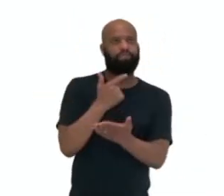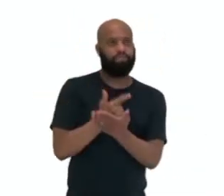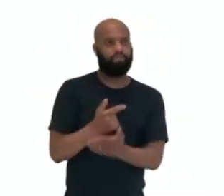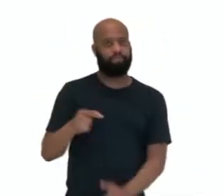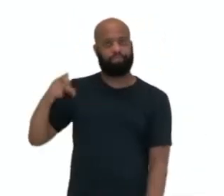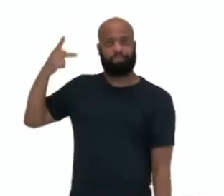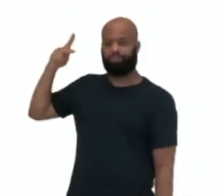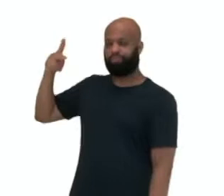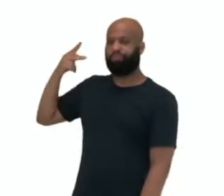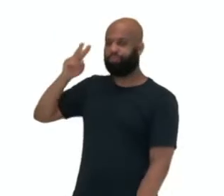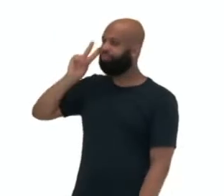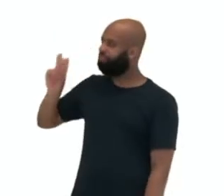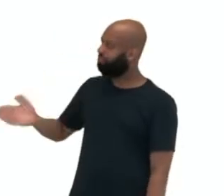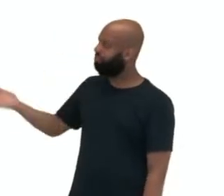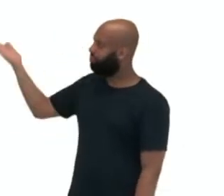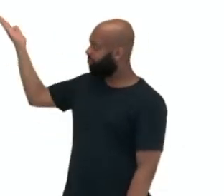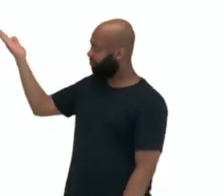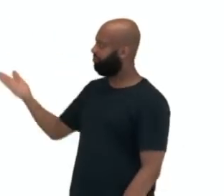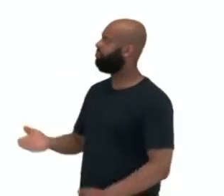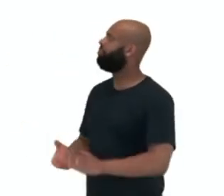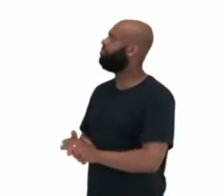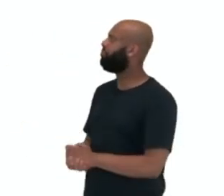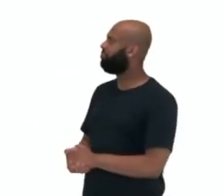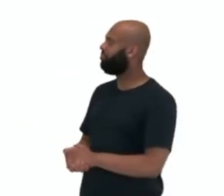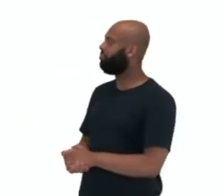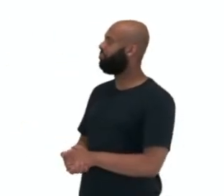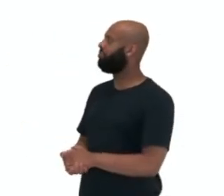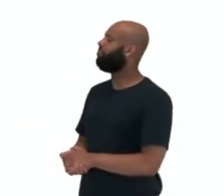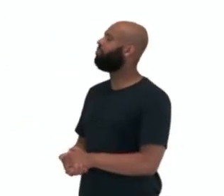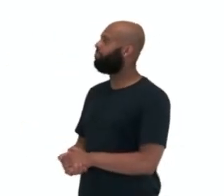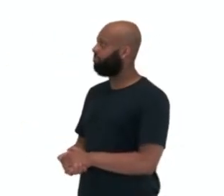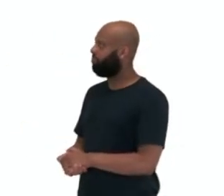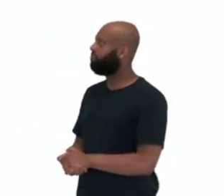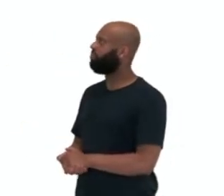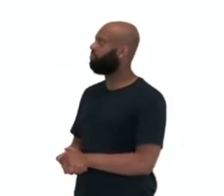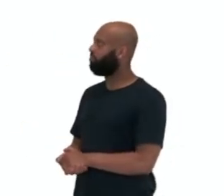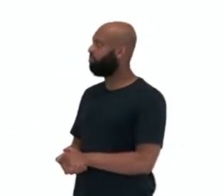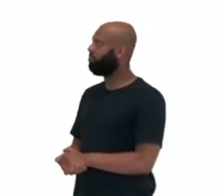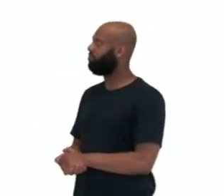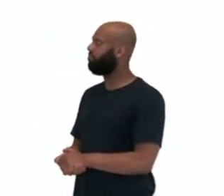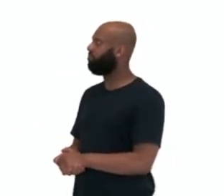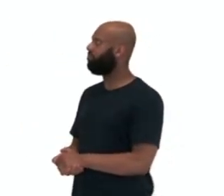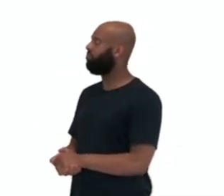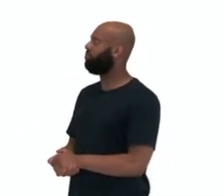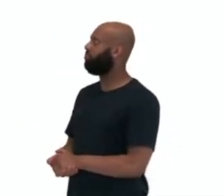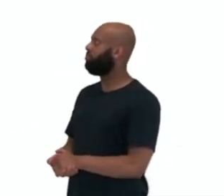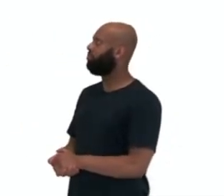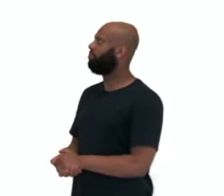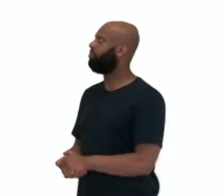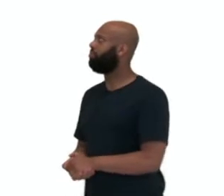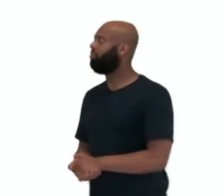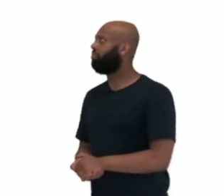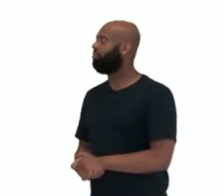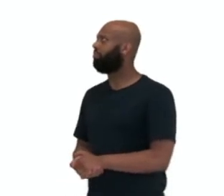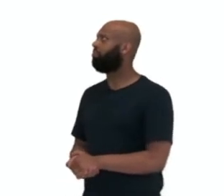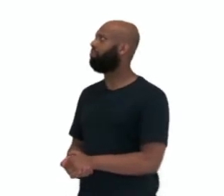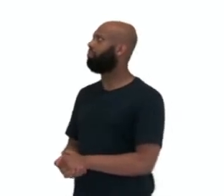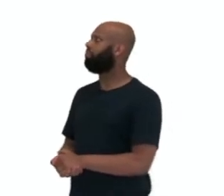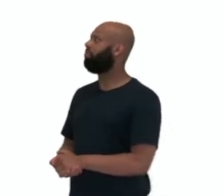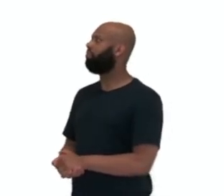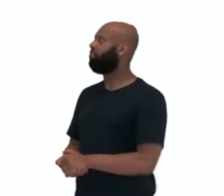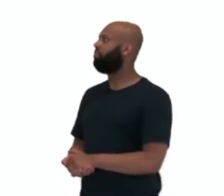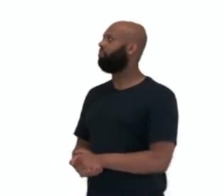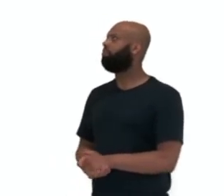de 1689, Ensaios sobre o Entendimento Humano, de 1690, e Pensamentos